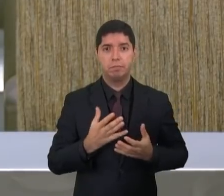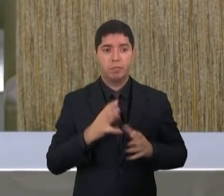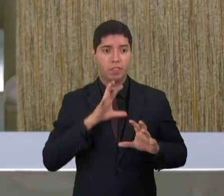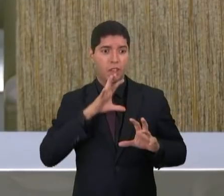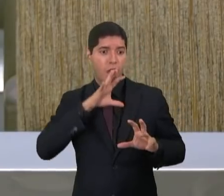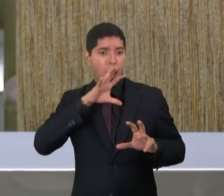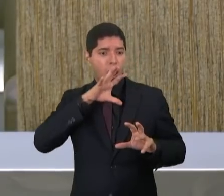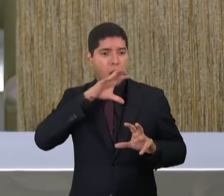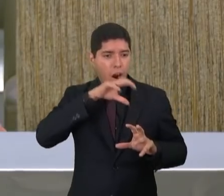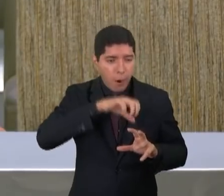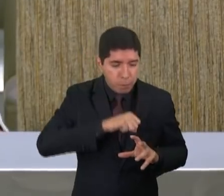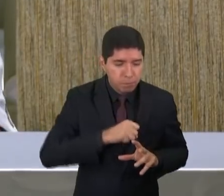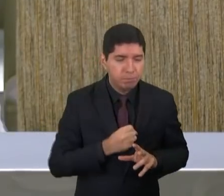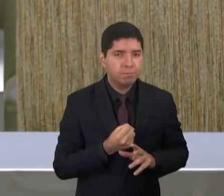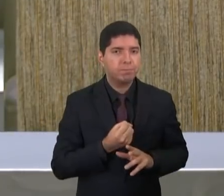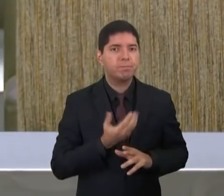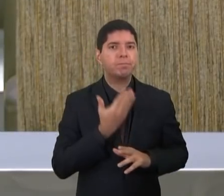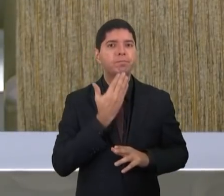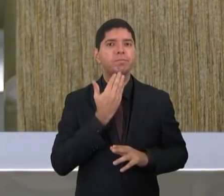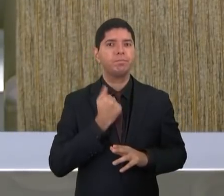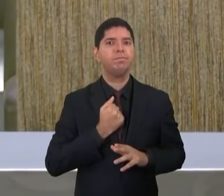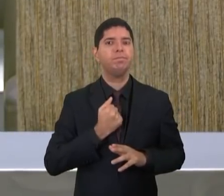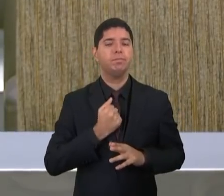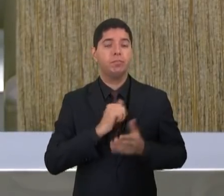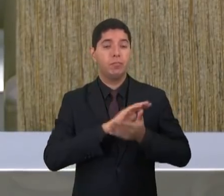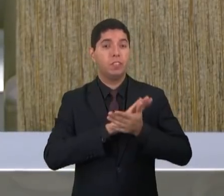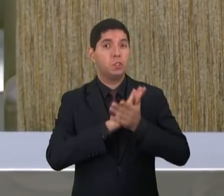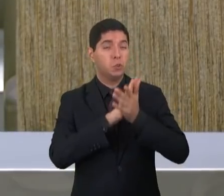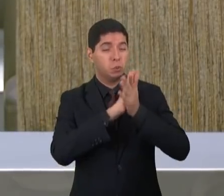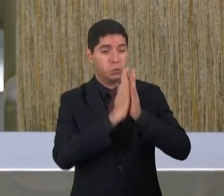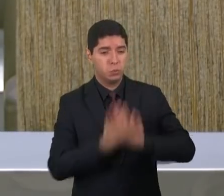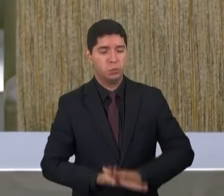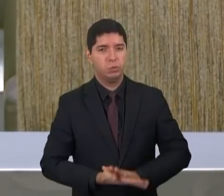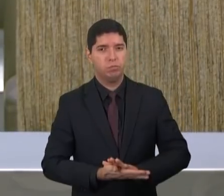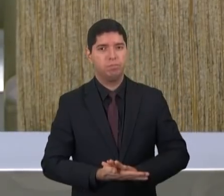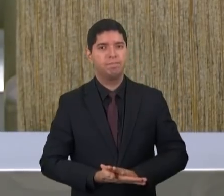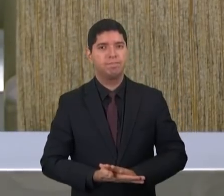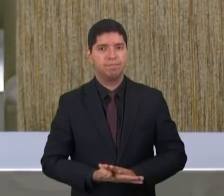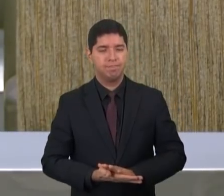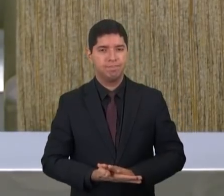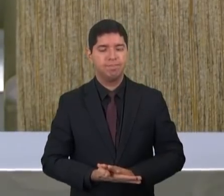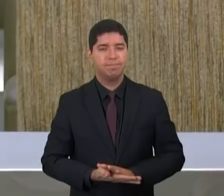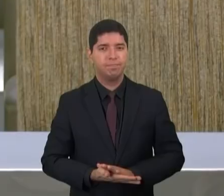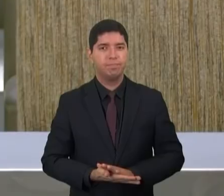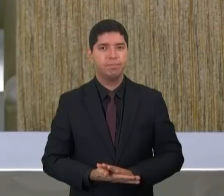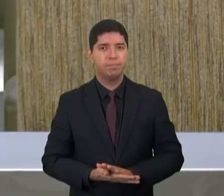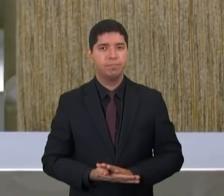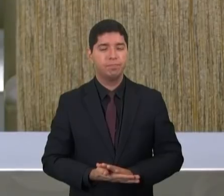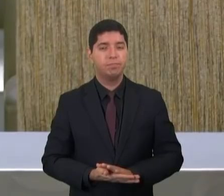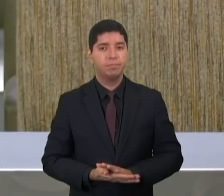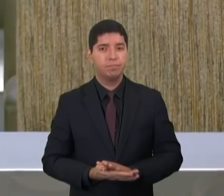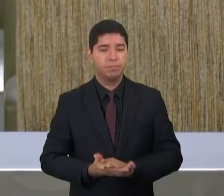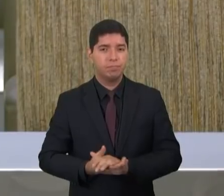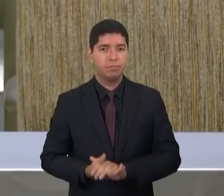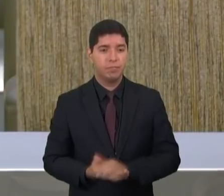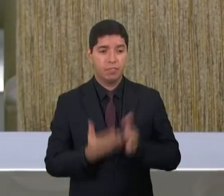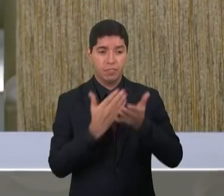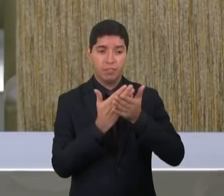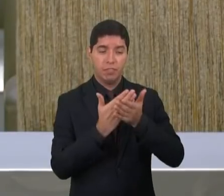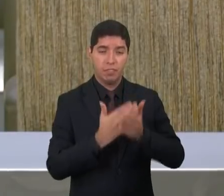o verbo engolir, traz o sentido de desfazer, destruir, devorar, tragar.